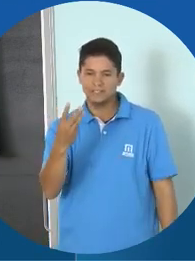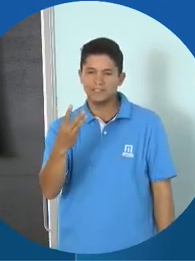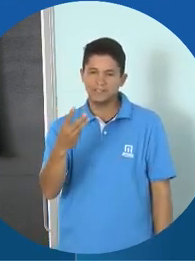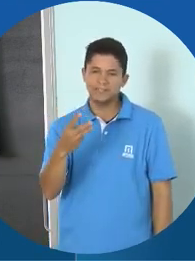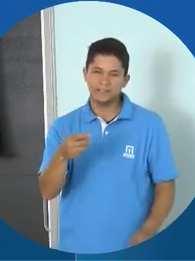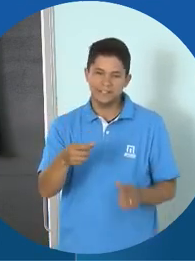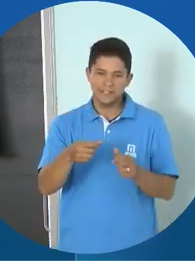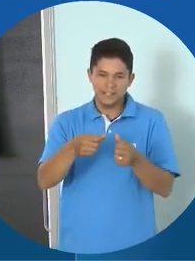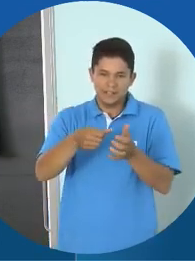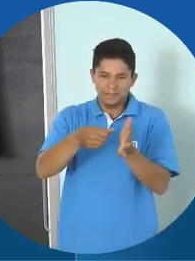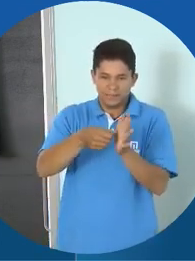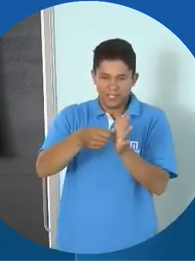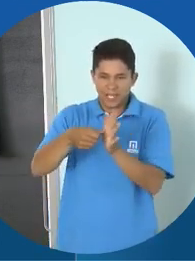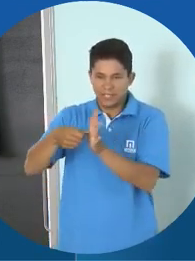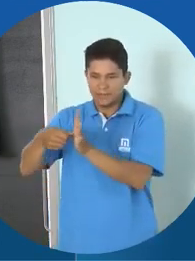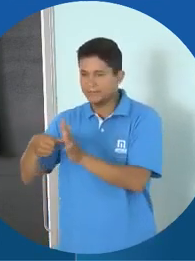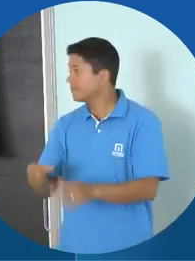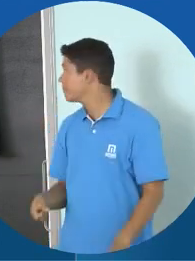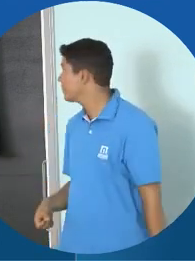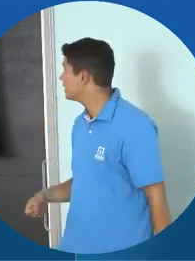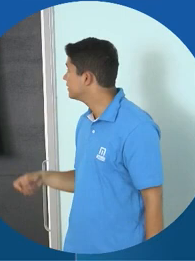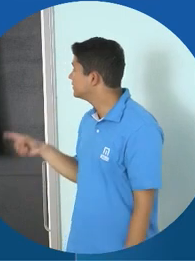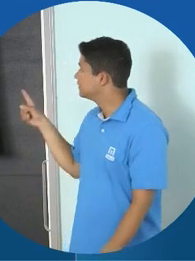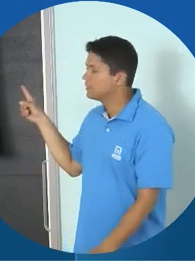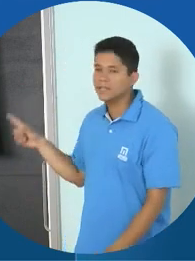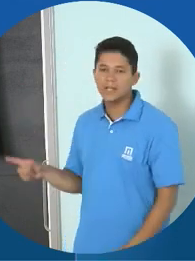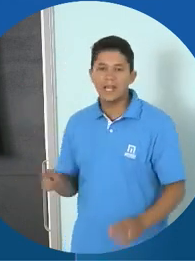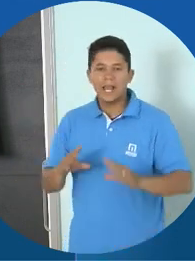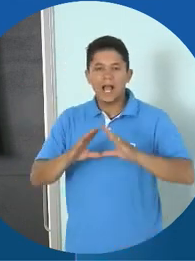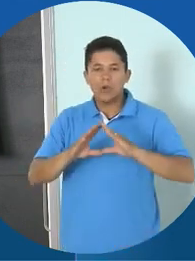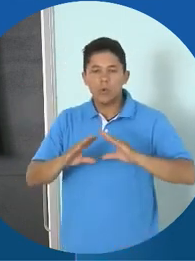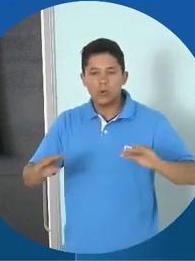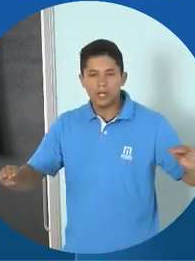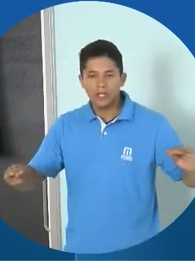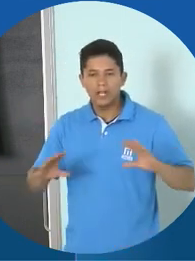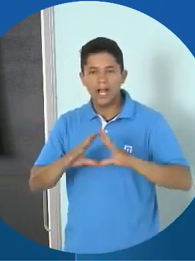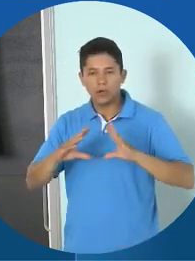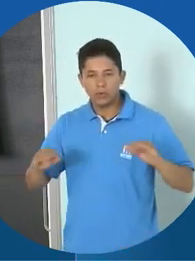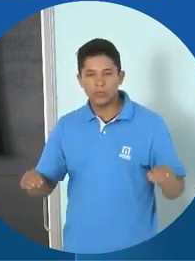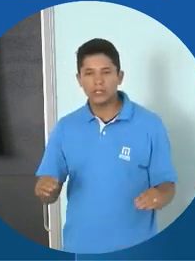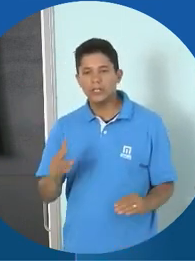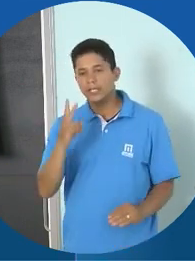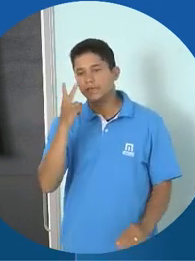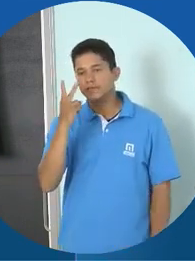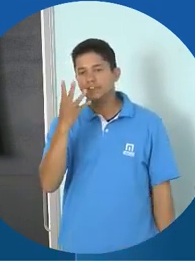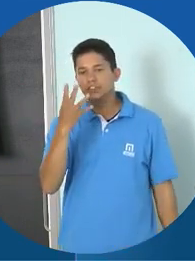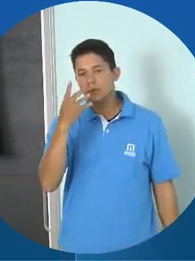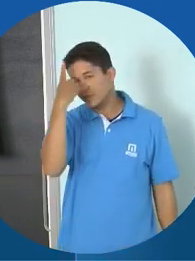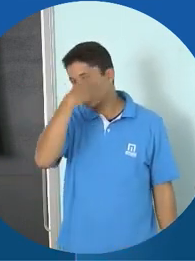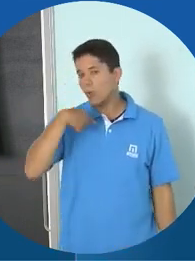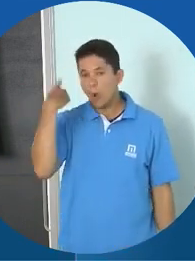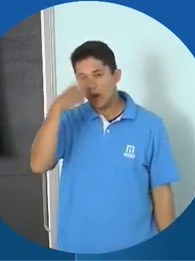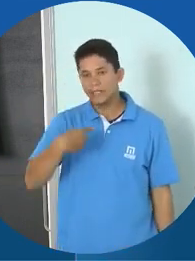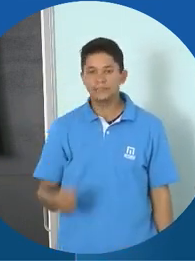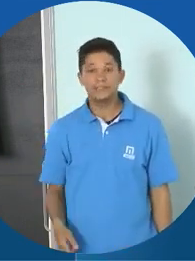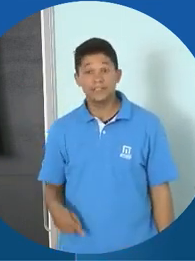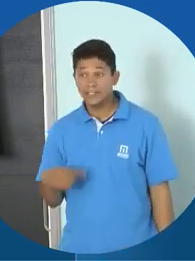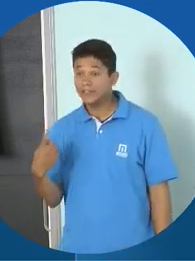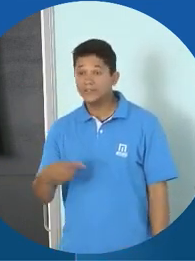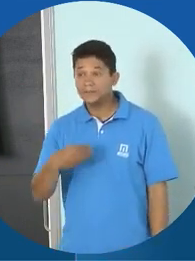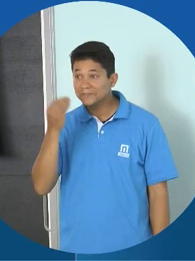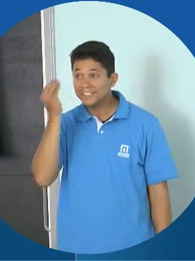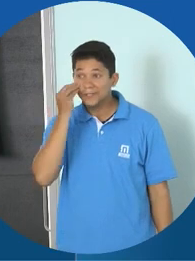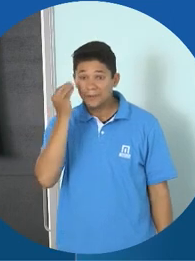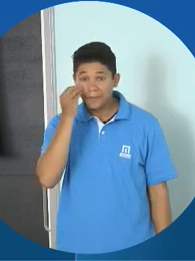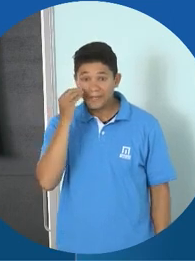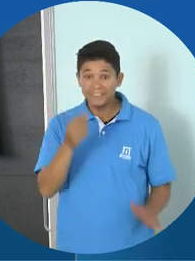primeiras horas. A cura total em 24 horas. Nós vamos mostrar aqui, na parte prática, um ensaio real com